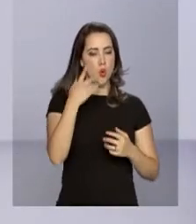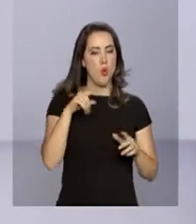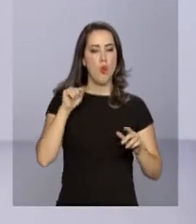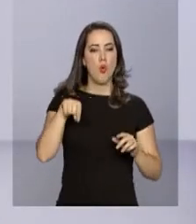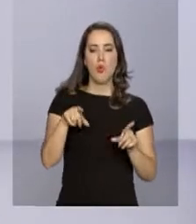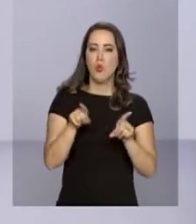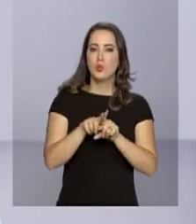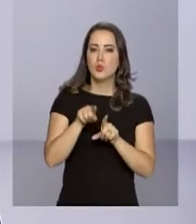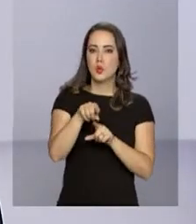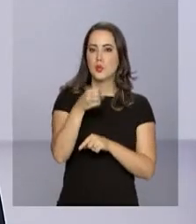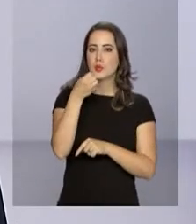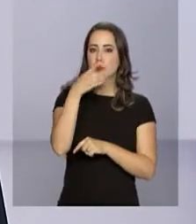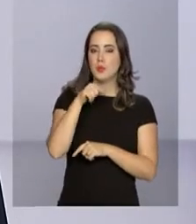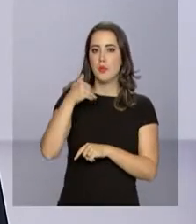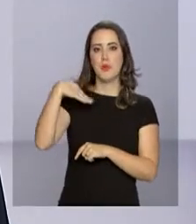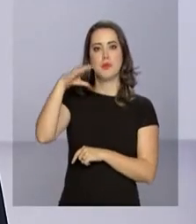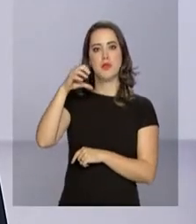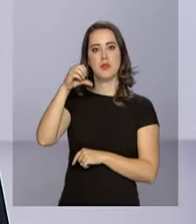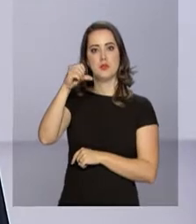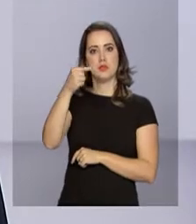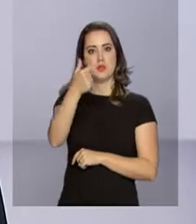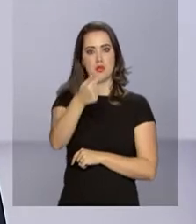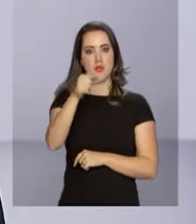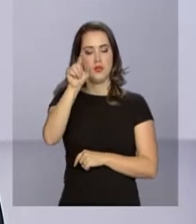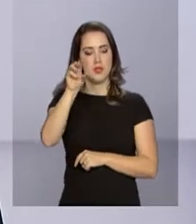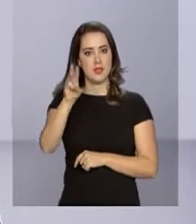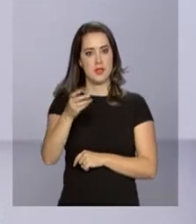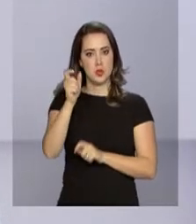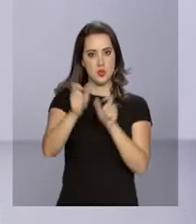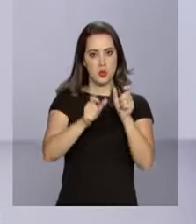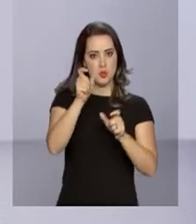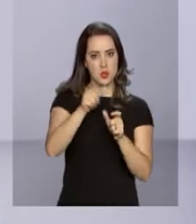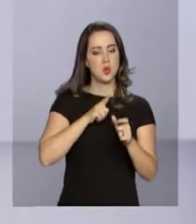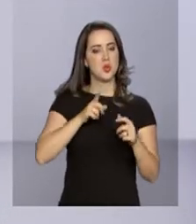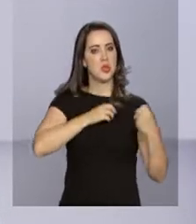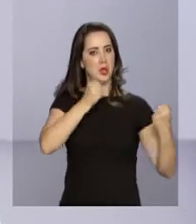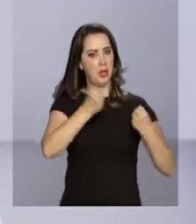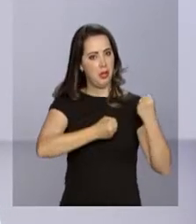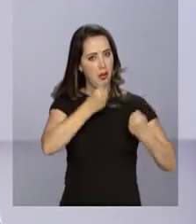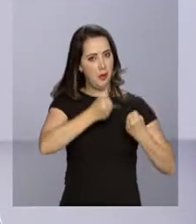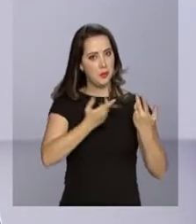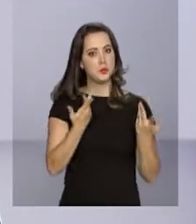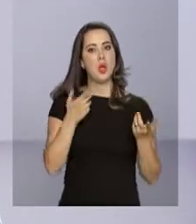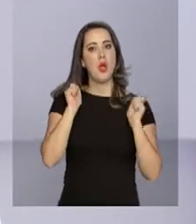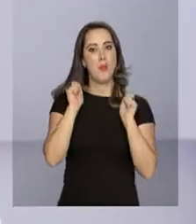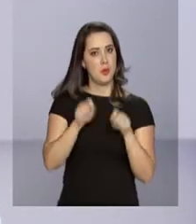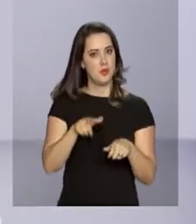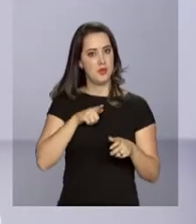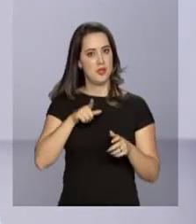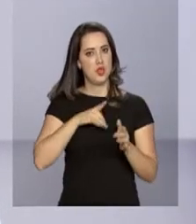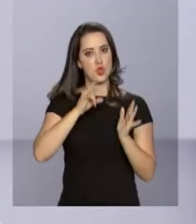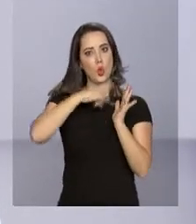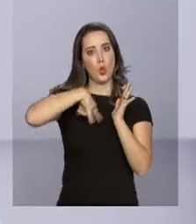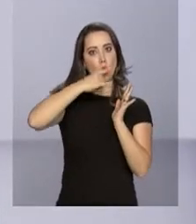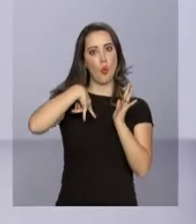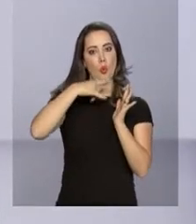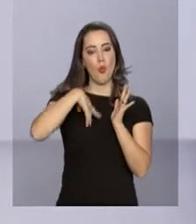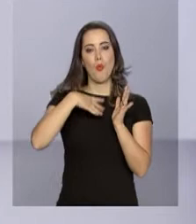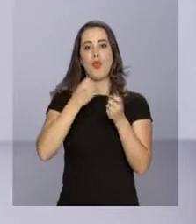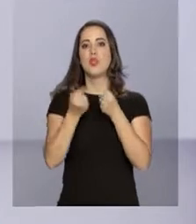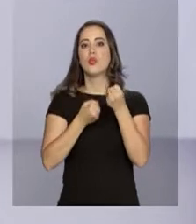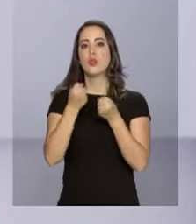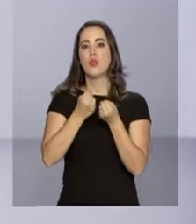para os mais de 97 milhões de proprietários de veículos do país a possibilidade de ter o documento do carro